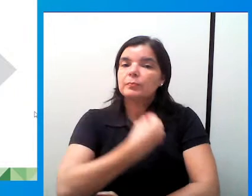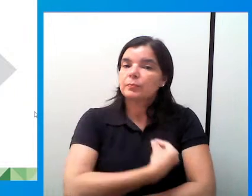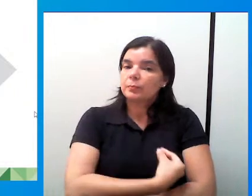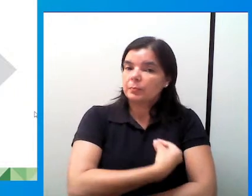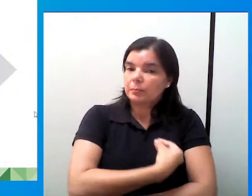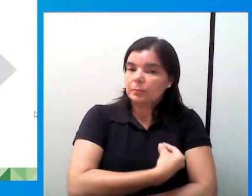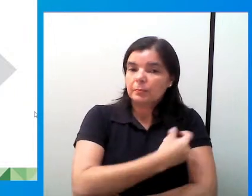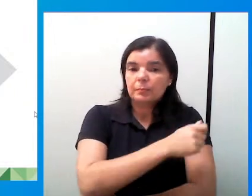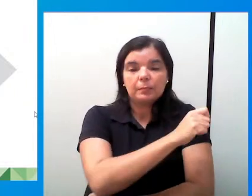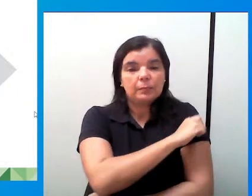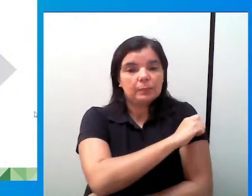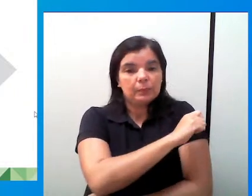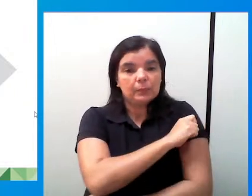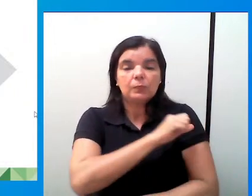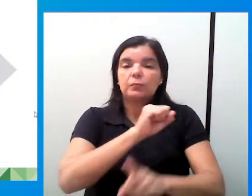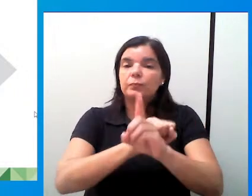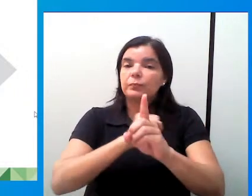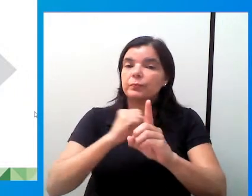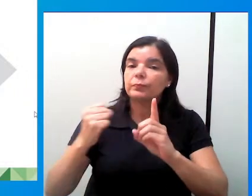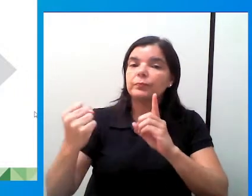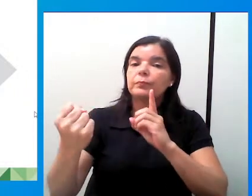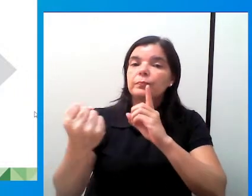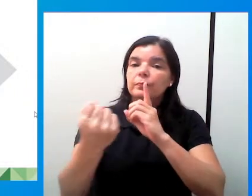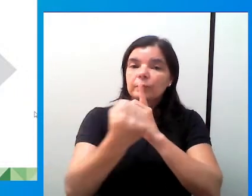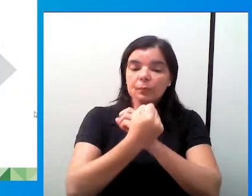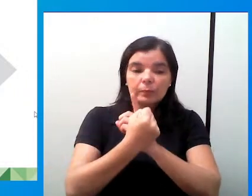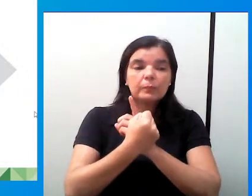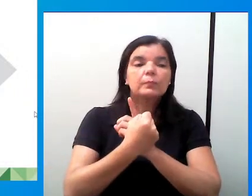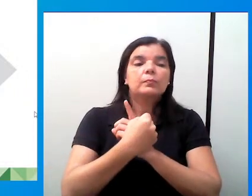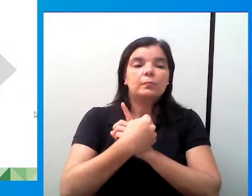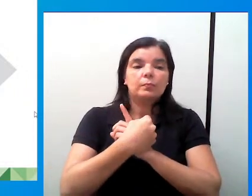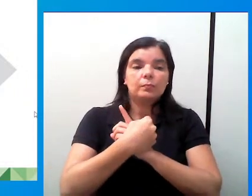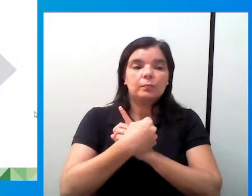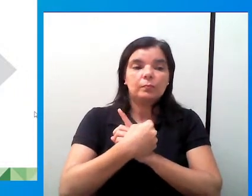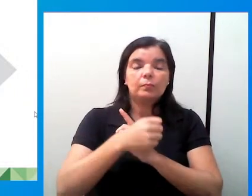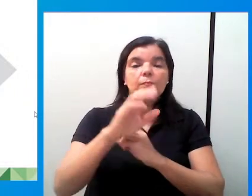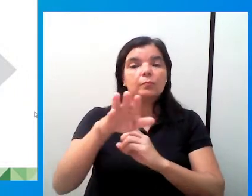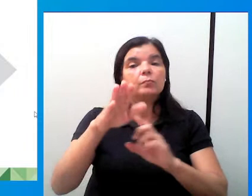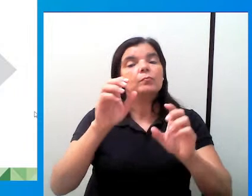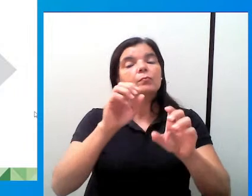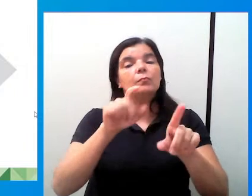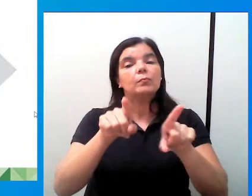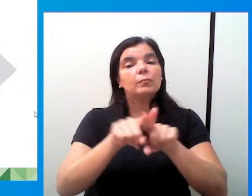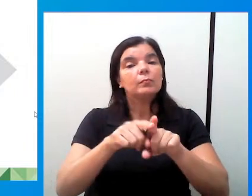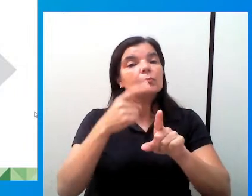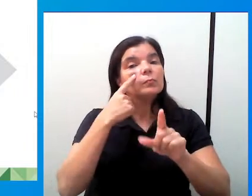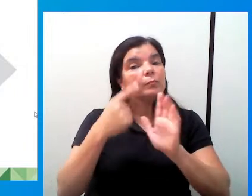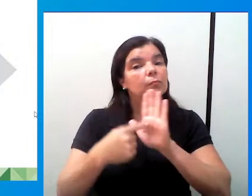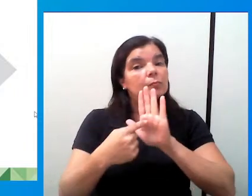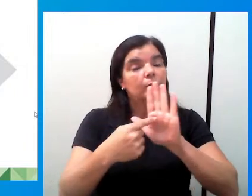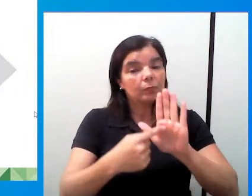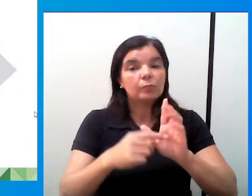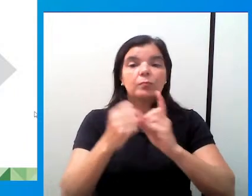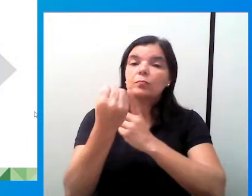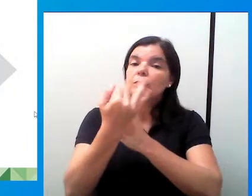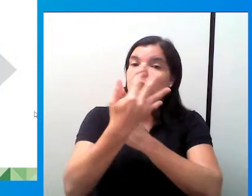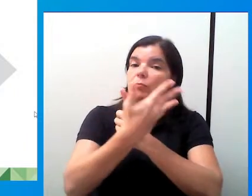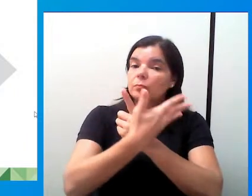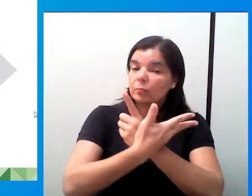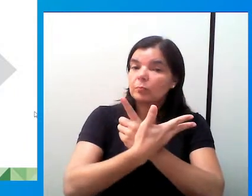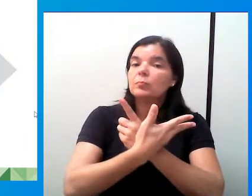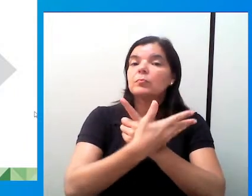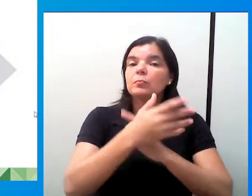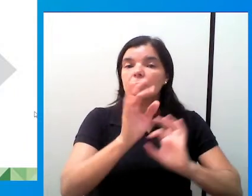da conexão e reconexão social do IFPA na relação dialógica com a sociedade e de trazer a extensão de maneira mais